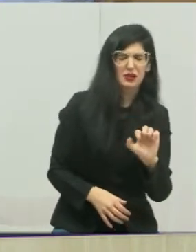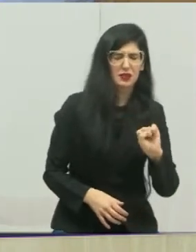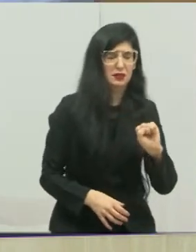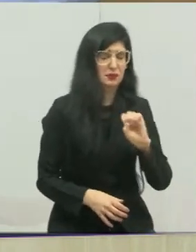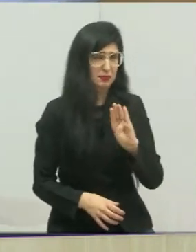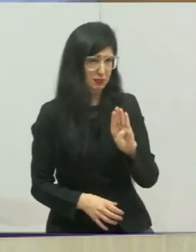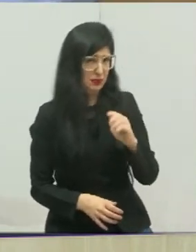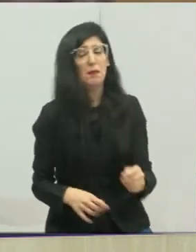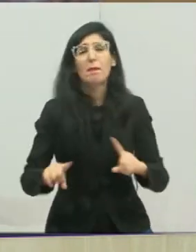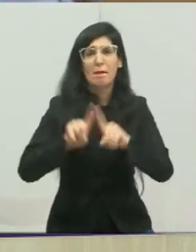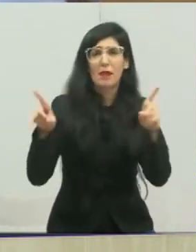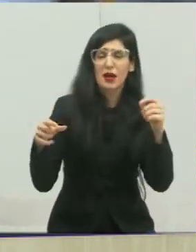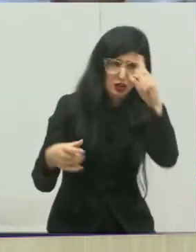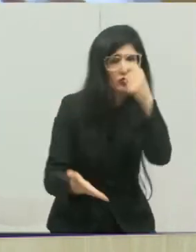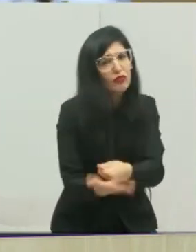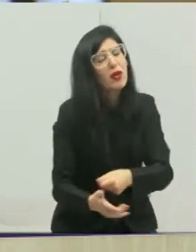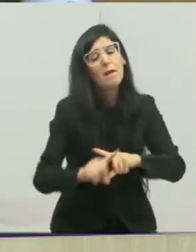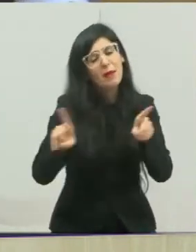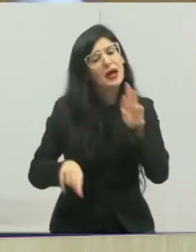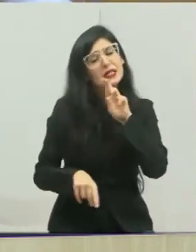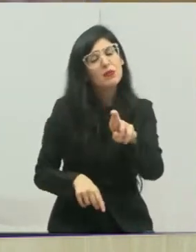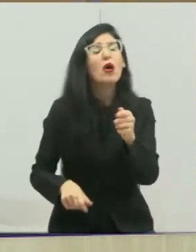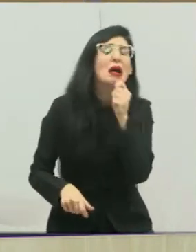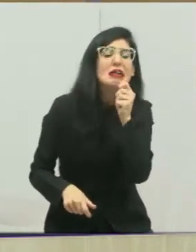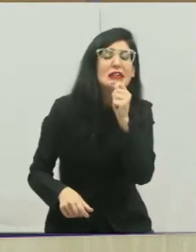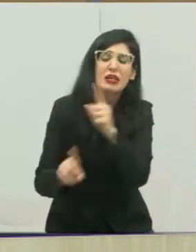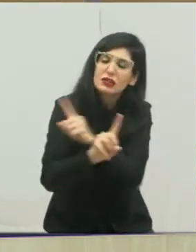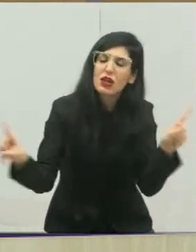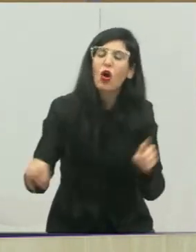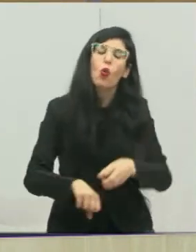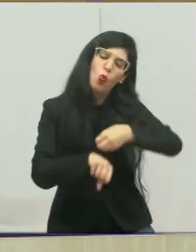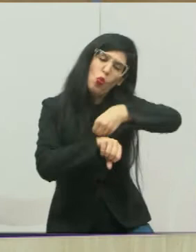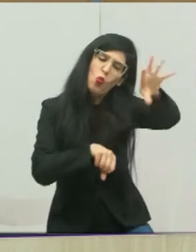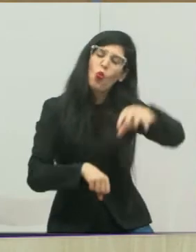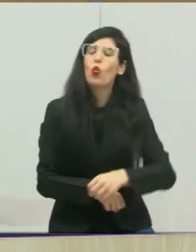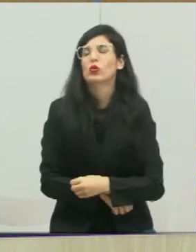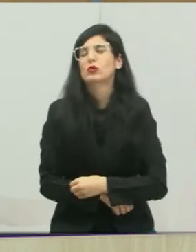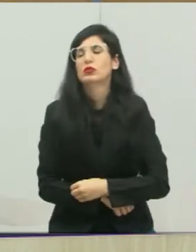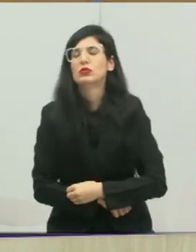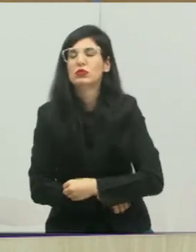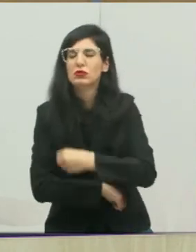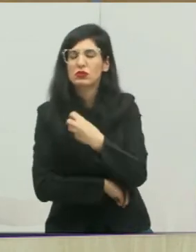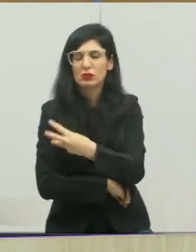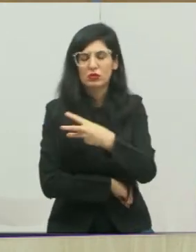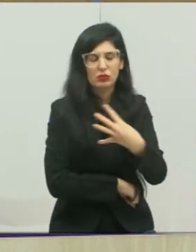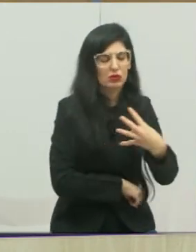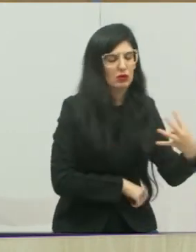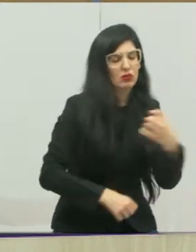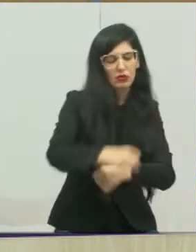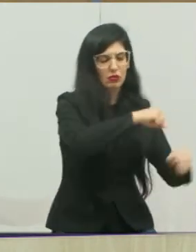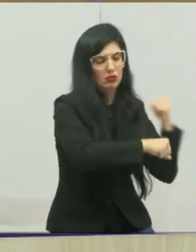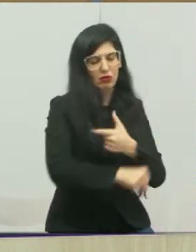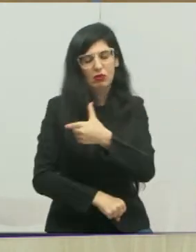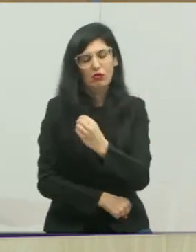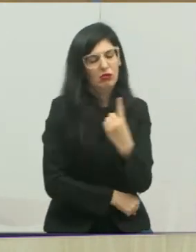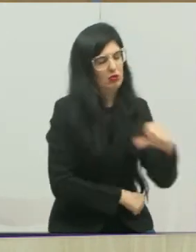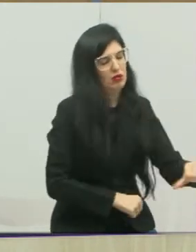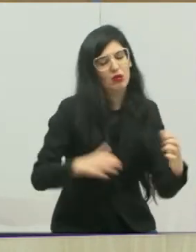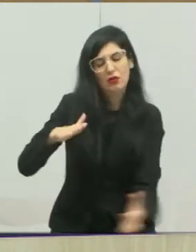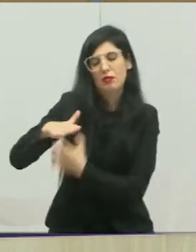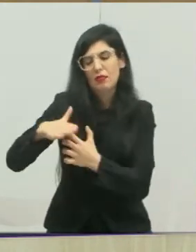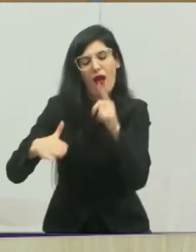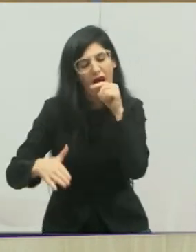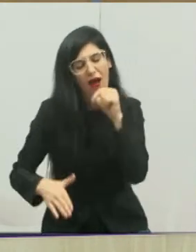não houve resposta. Considerando que foi encaminhado requerimento número 344/2019 à CETESB para que